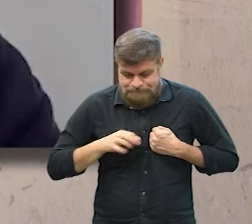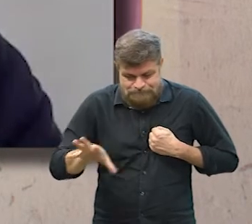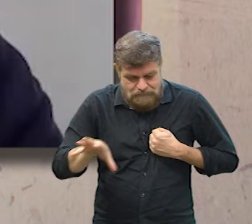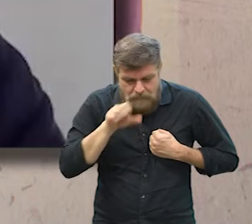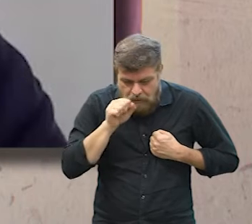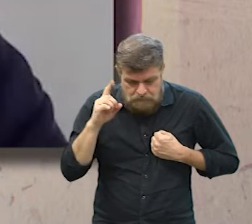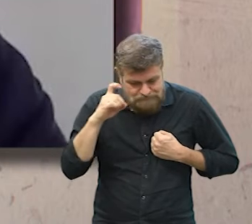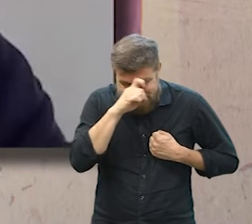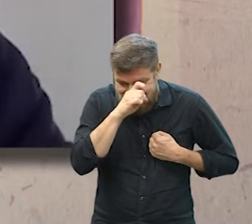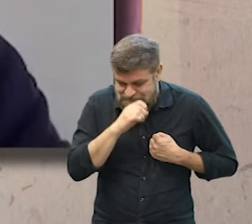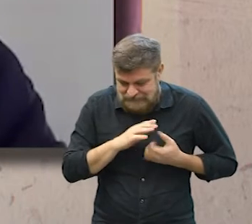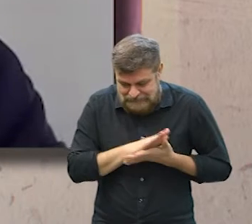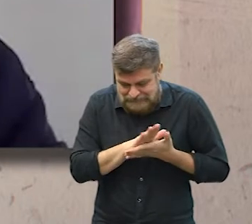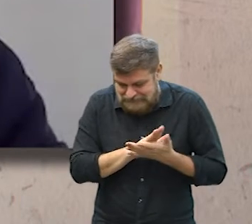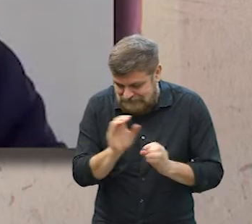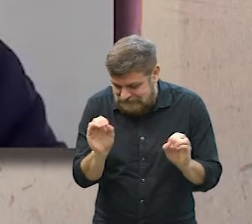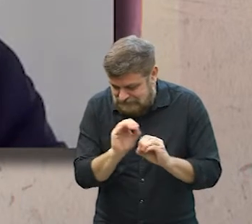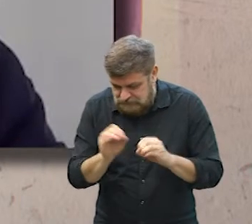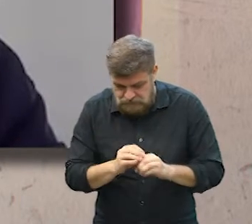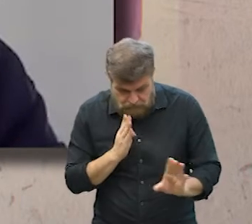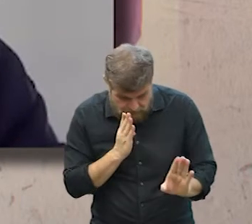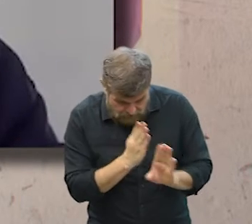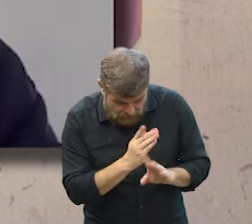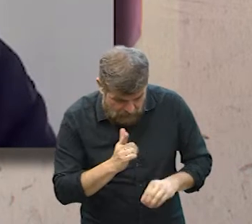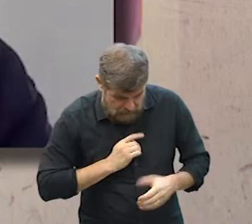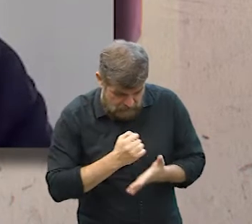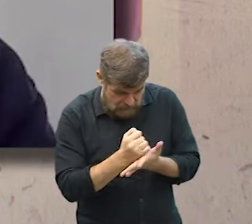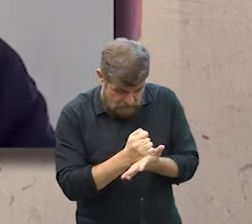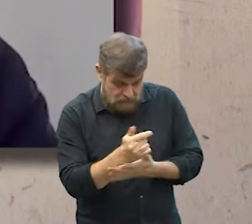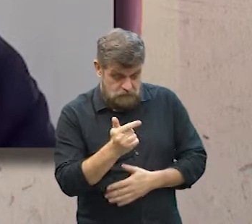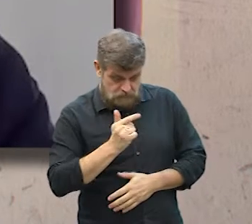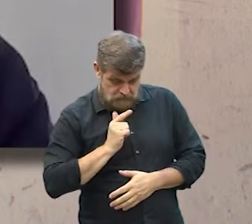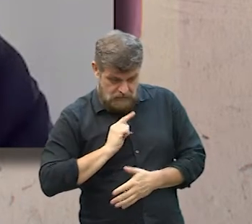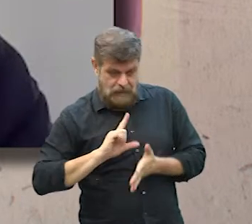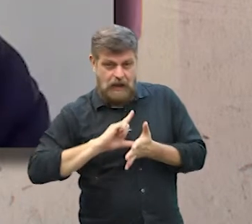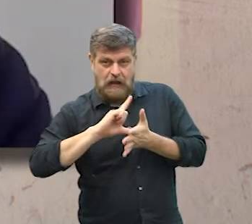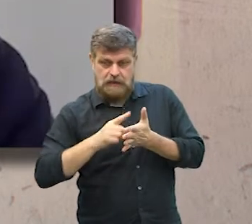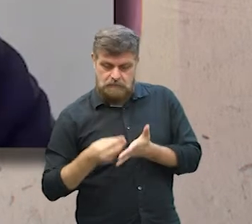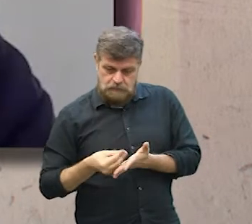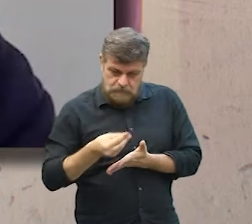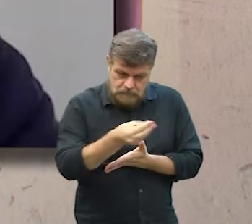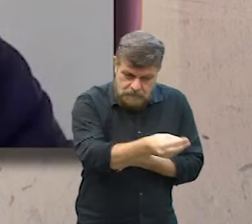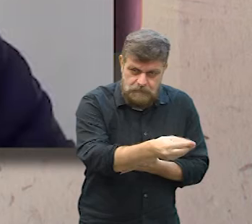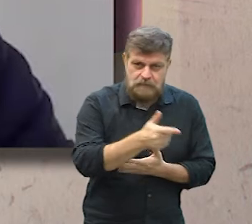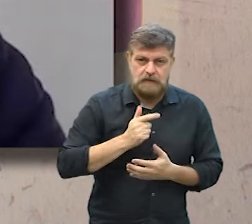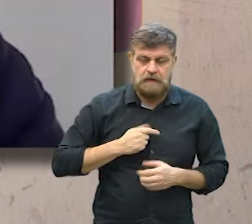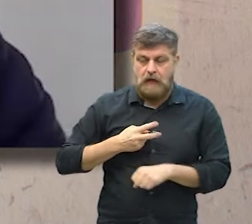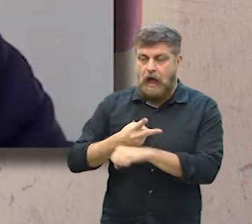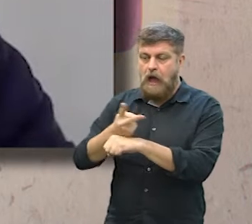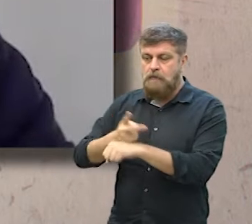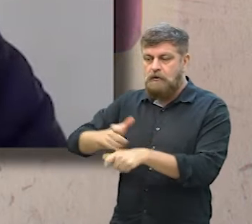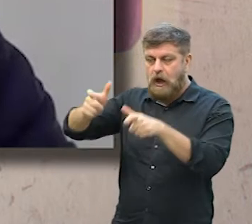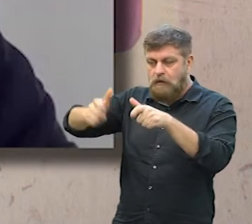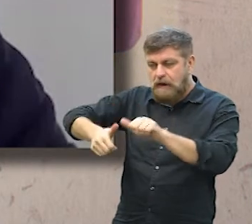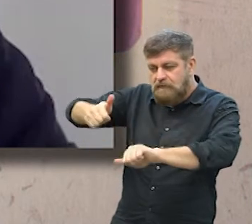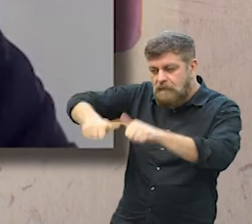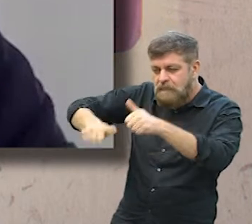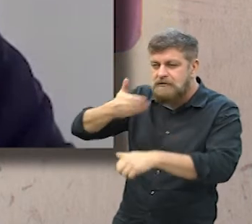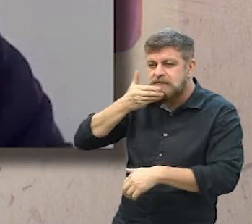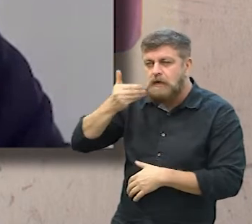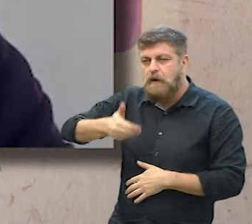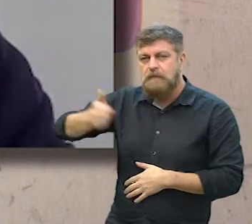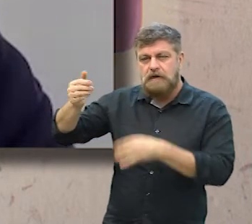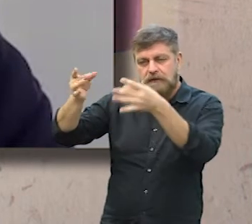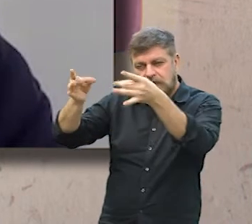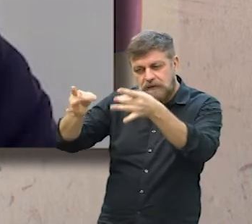está estreita, né? Então, a ver se o paciente tem algum remédio ou não, e depois, assim que puder, levar algum ambulatório para avaliar uma